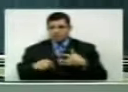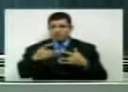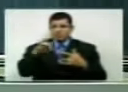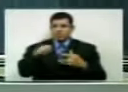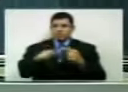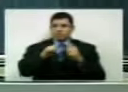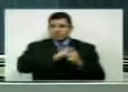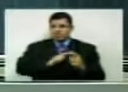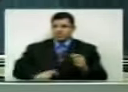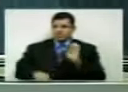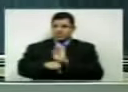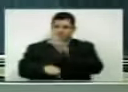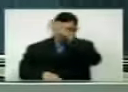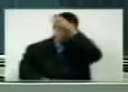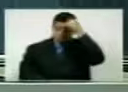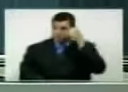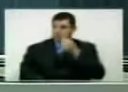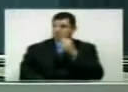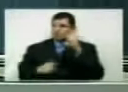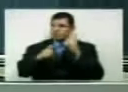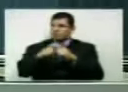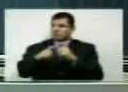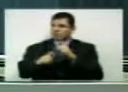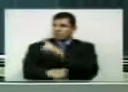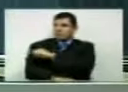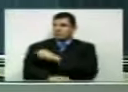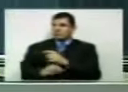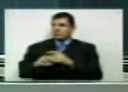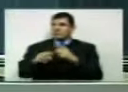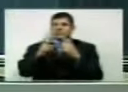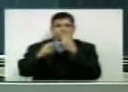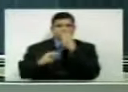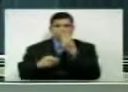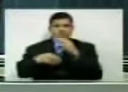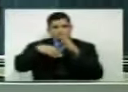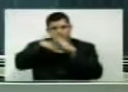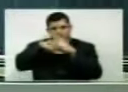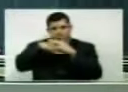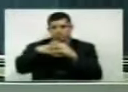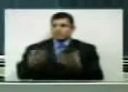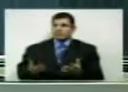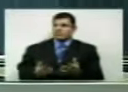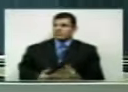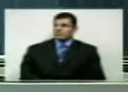do governo do estado do Amazonas aparece médico, enfermeiro, leito, só não aparece paciente.